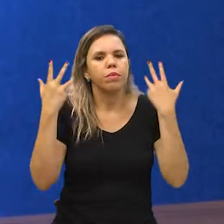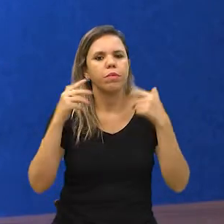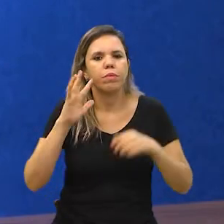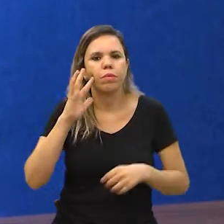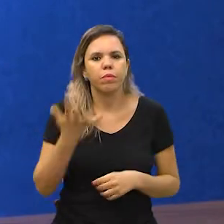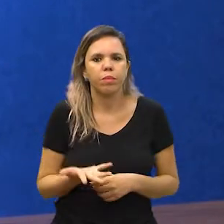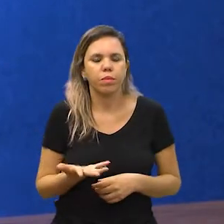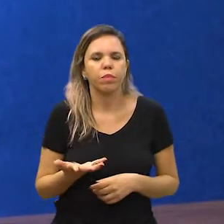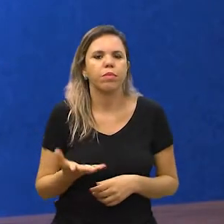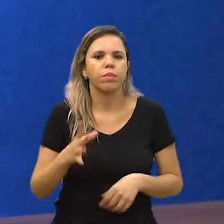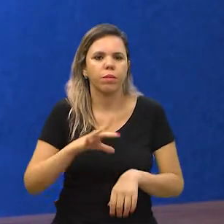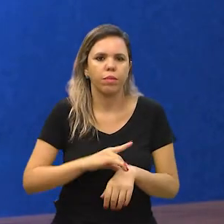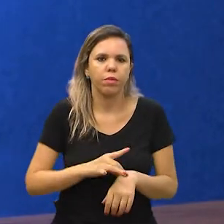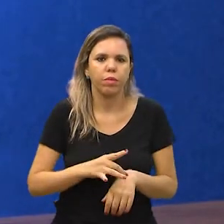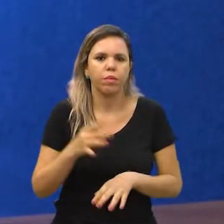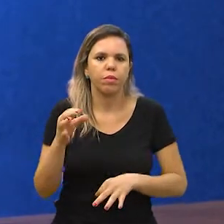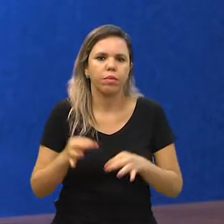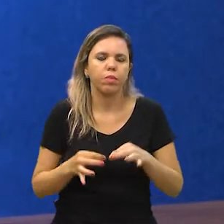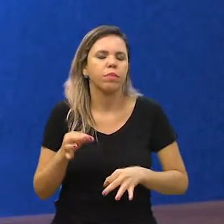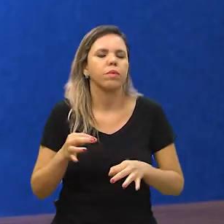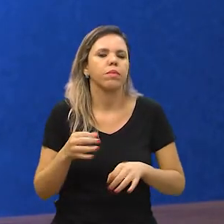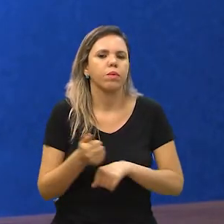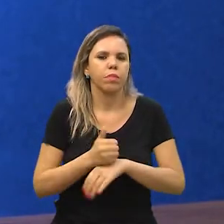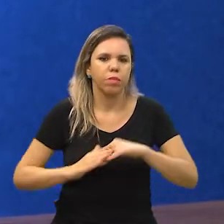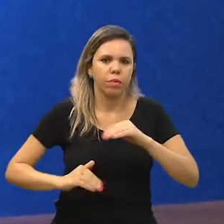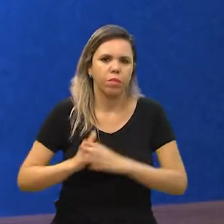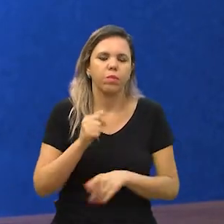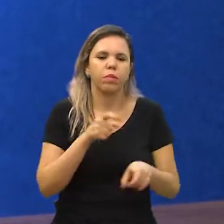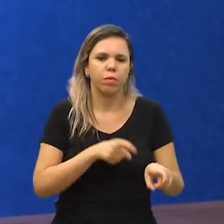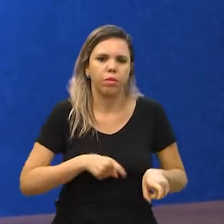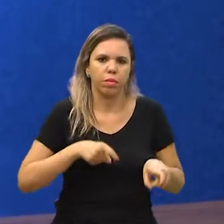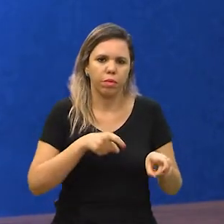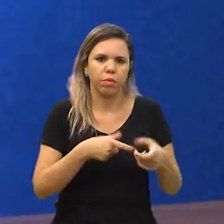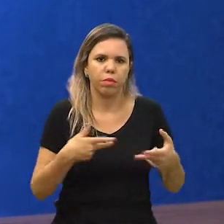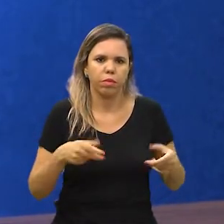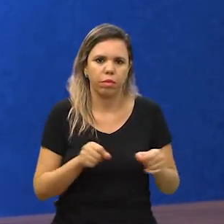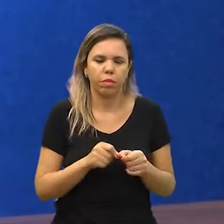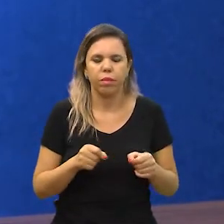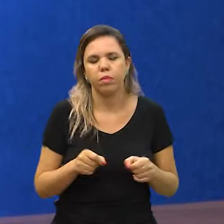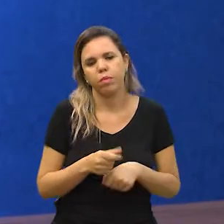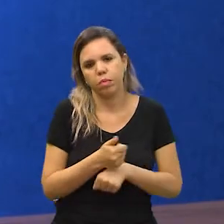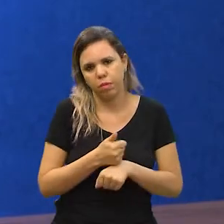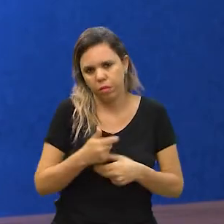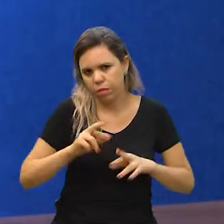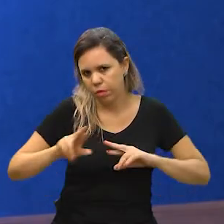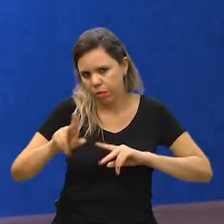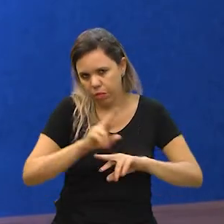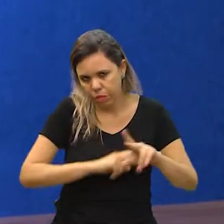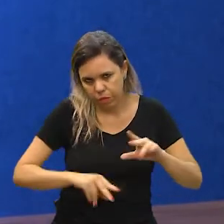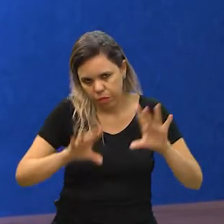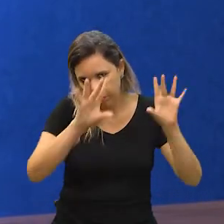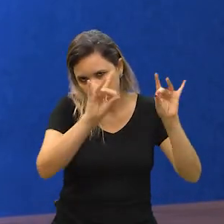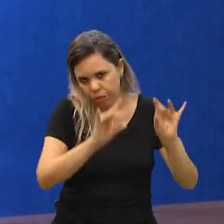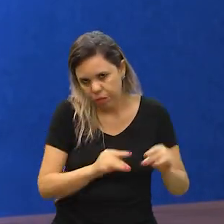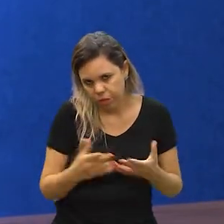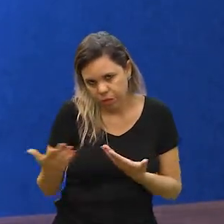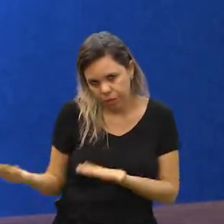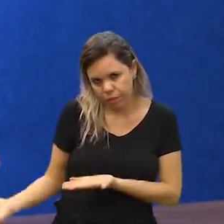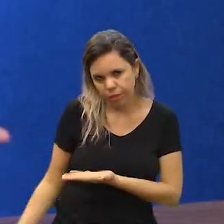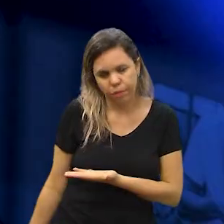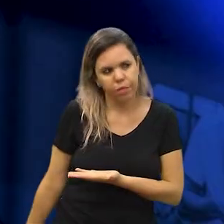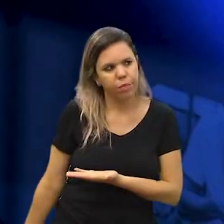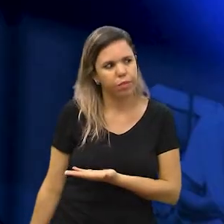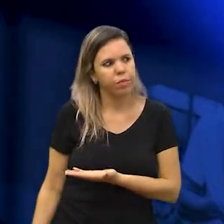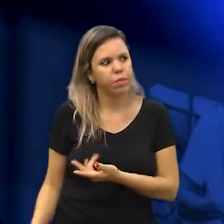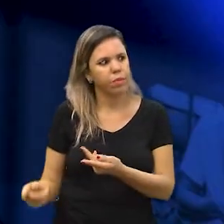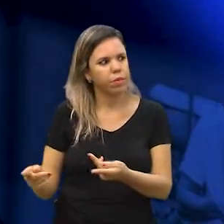inclusive resolvendo inseguranças jurídicas dos profissionais do campo e aí outros meios também, mas quem vai detalhar para a gente é